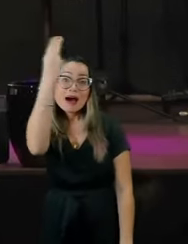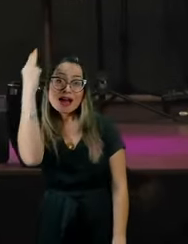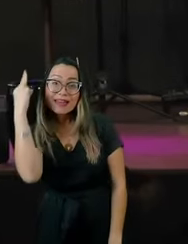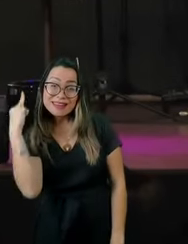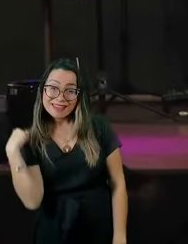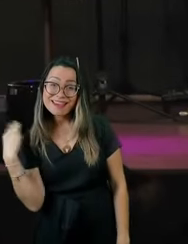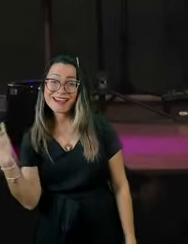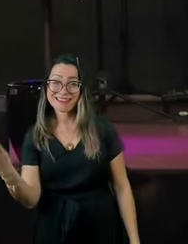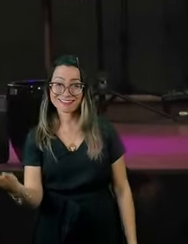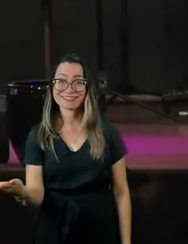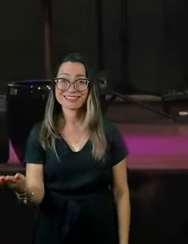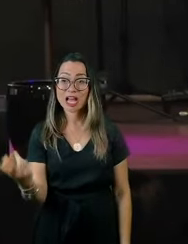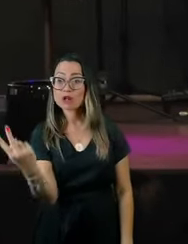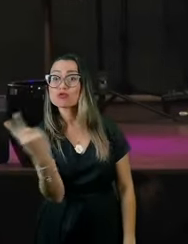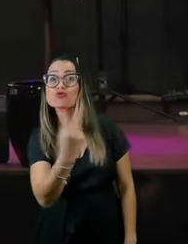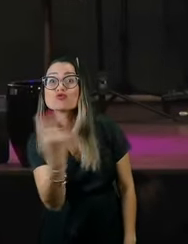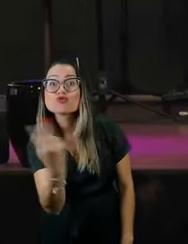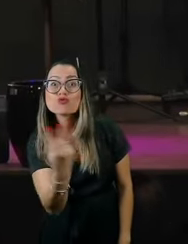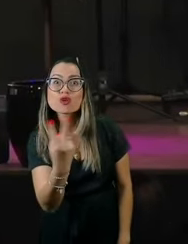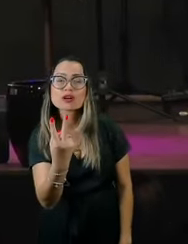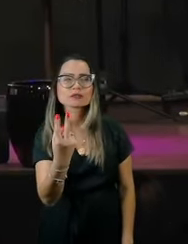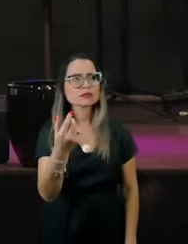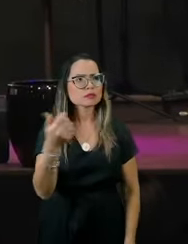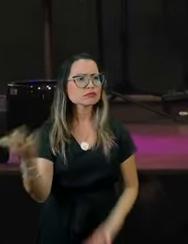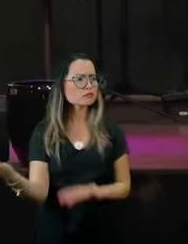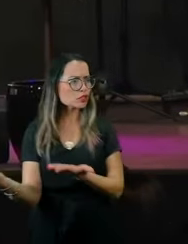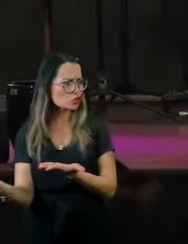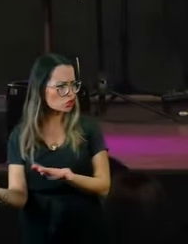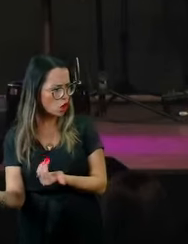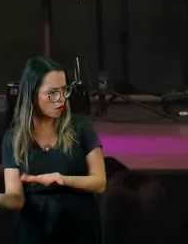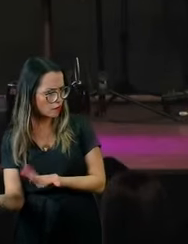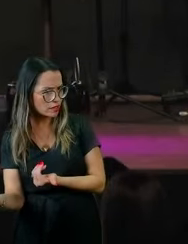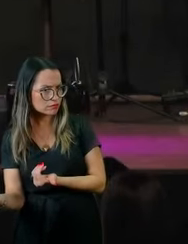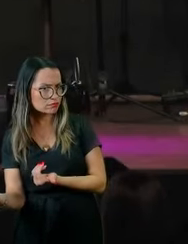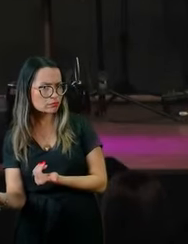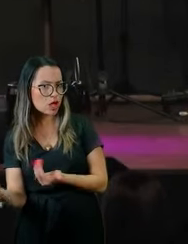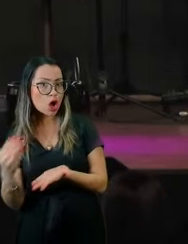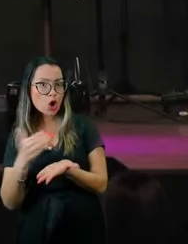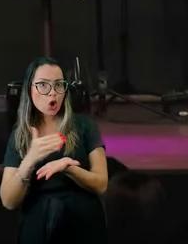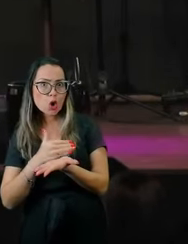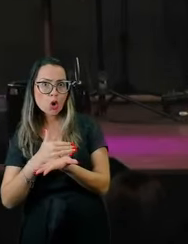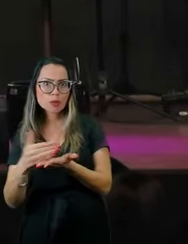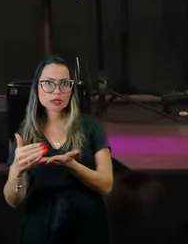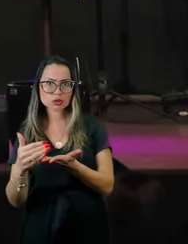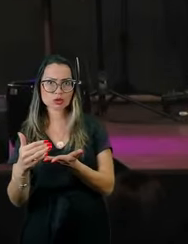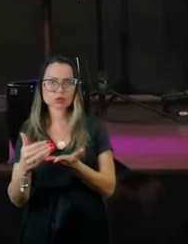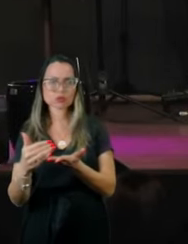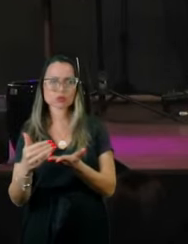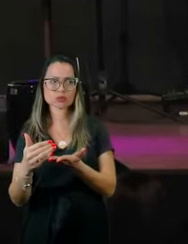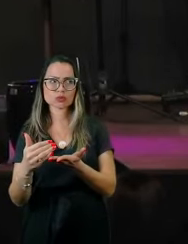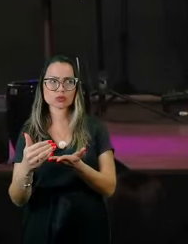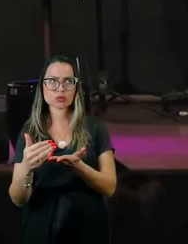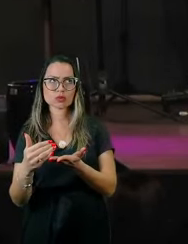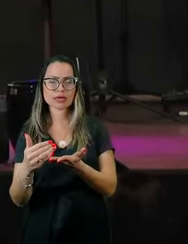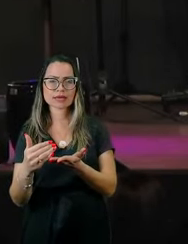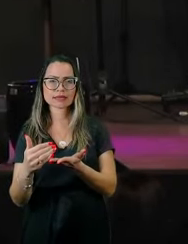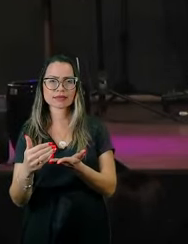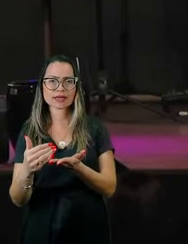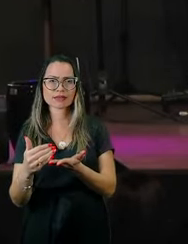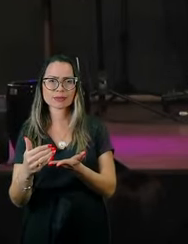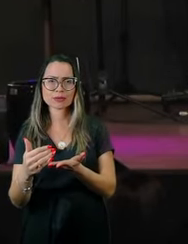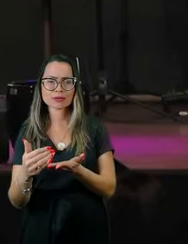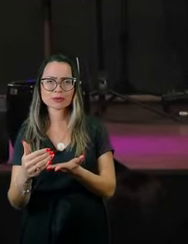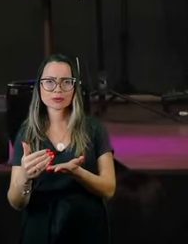jovem. Mas a mulher adiantada no processo olha para a mais jovem e diz: o que você carrega é muito maior do que eu carrego. Eu não vou matar o que você